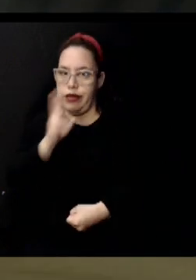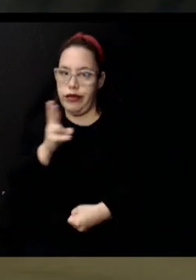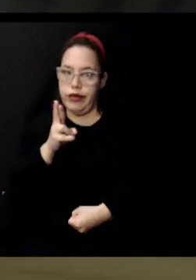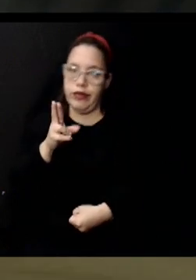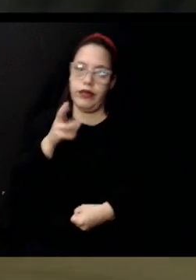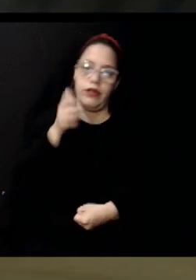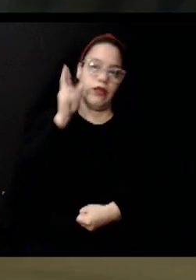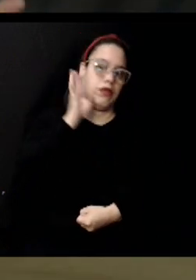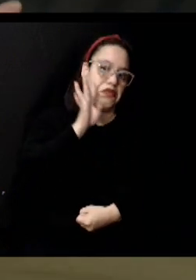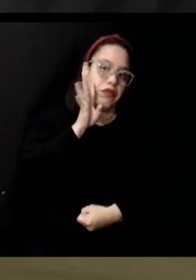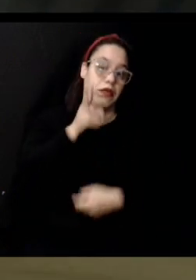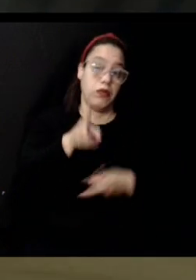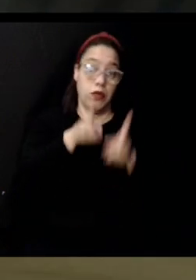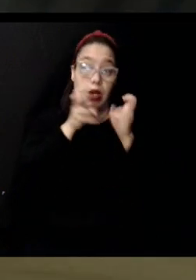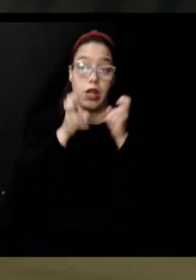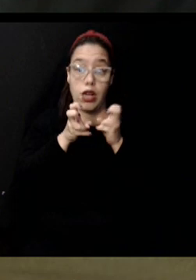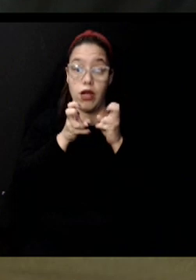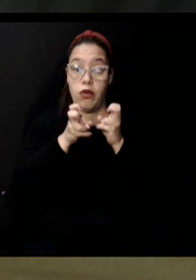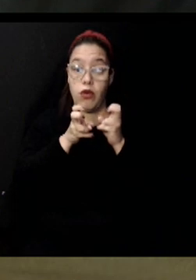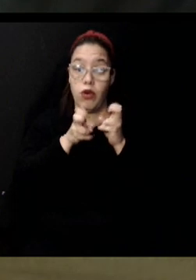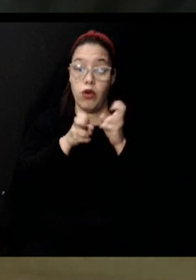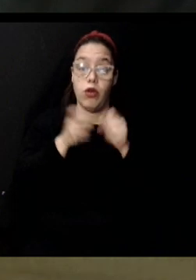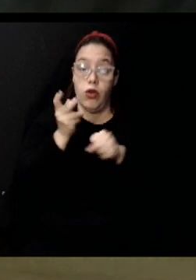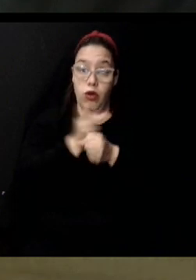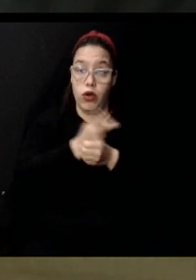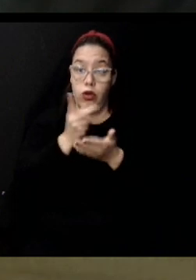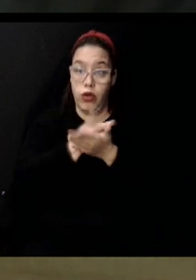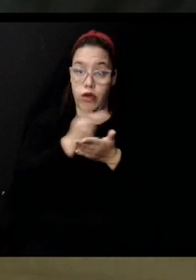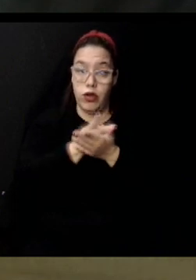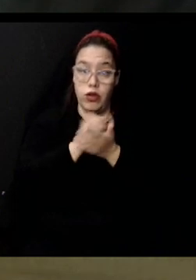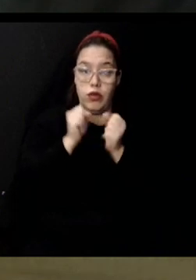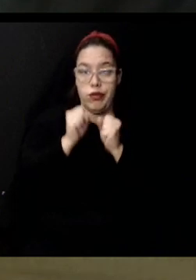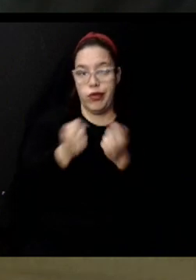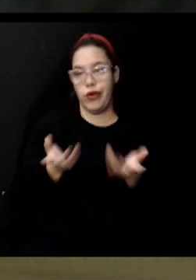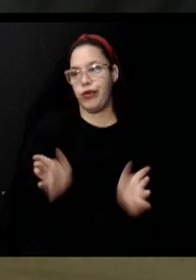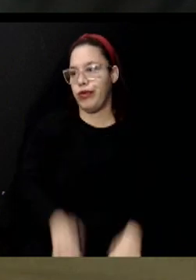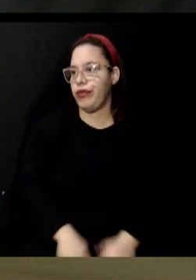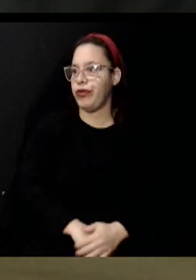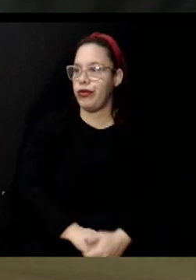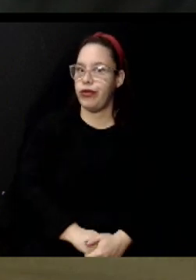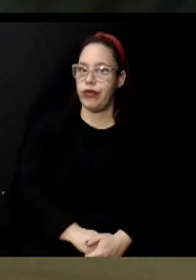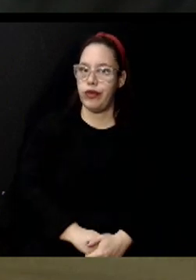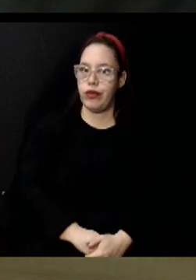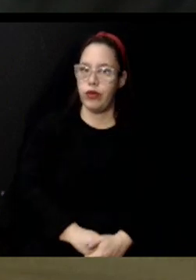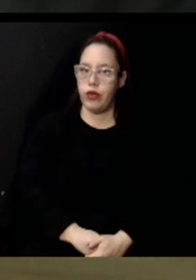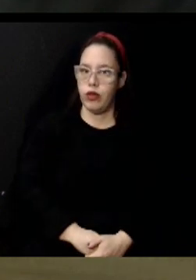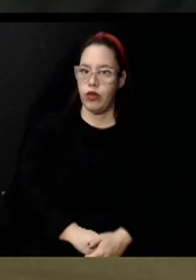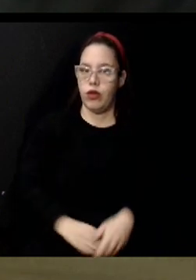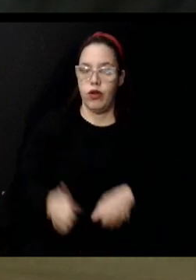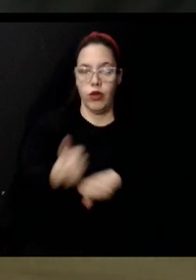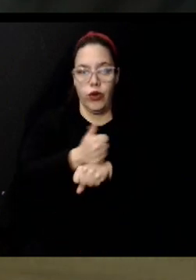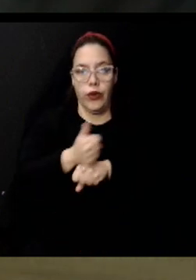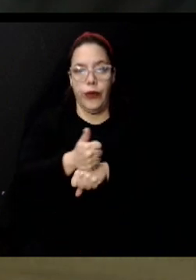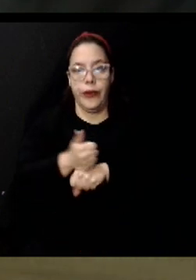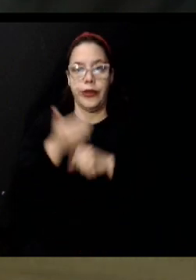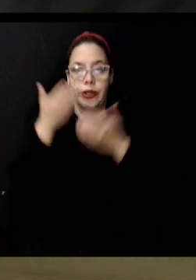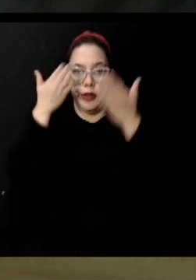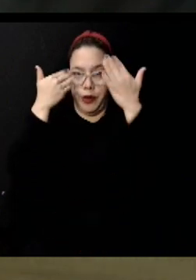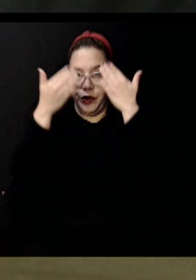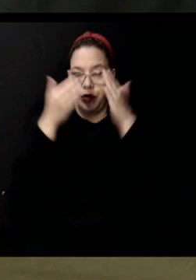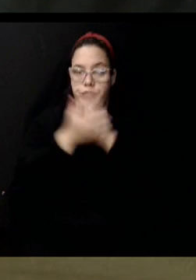você percebe que tem algo errado aí, poxa vida, né, vai conversar com um profissional, uma pessoa que entende, que pode te dar